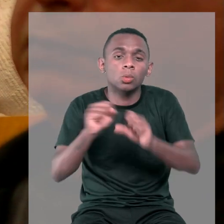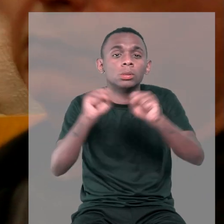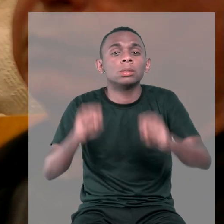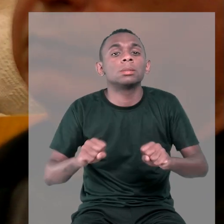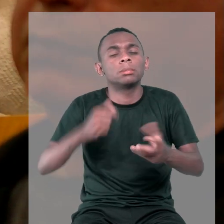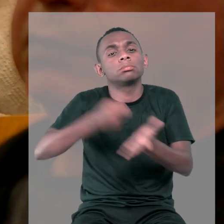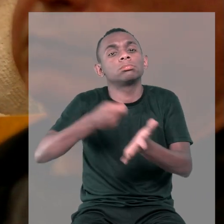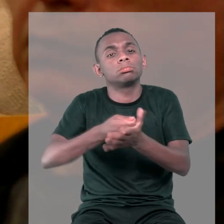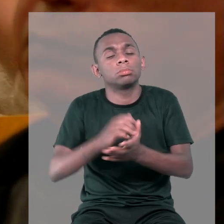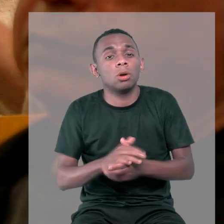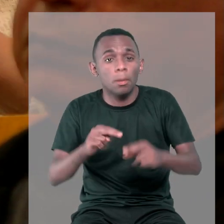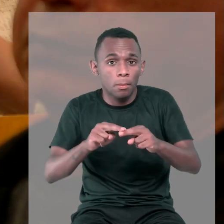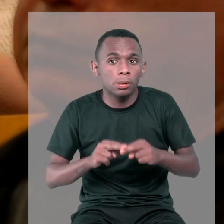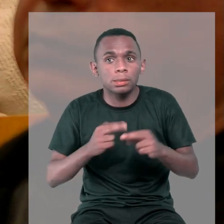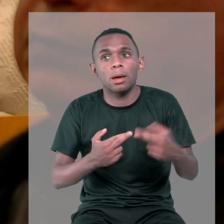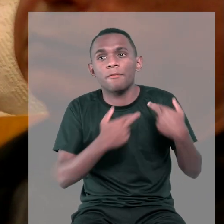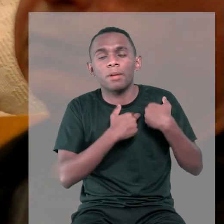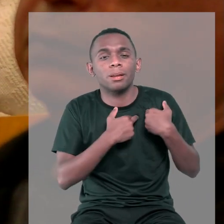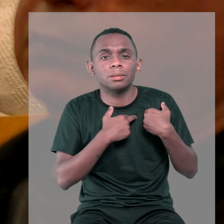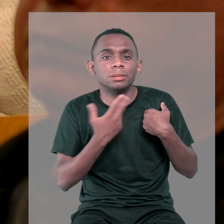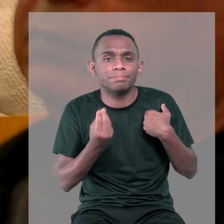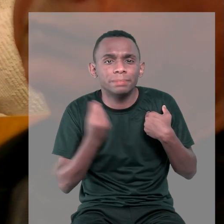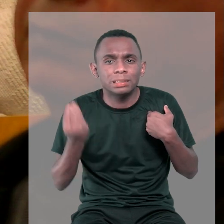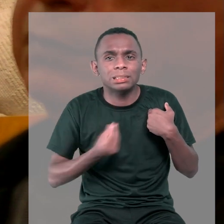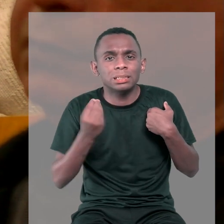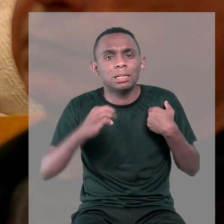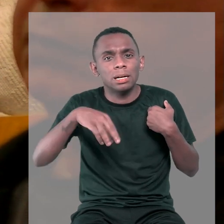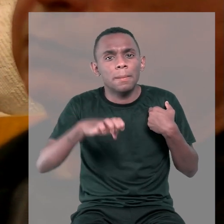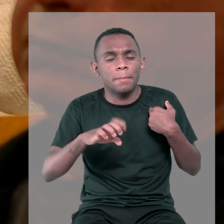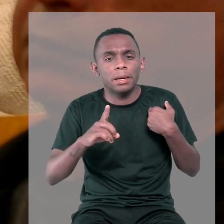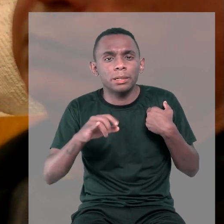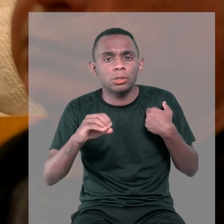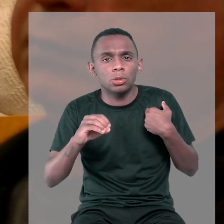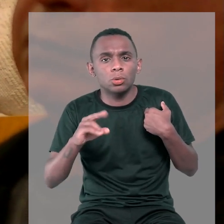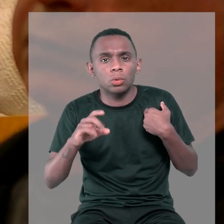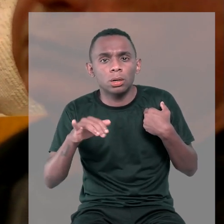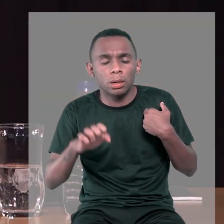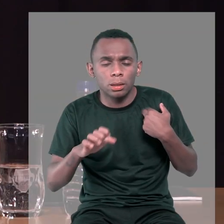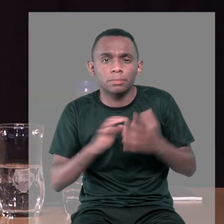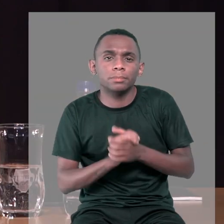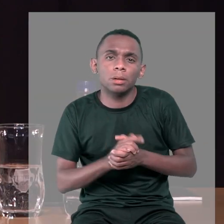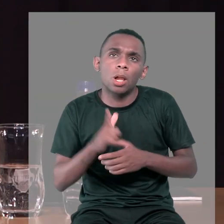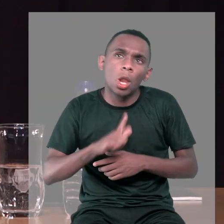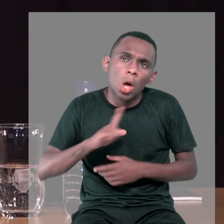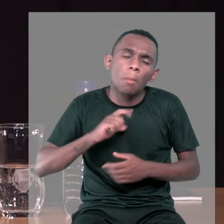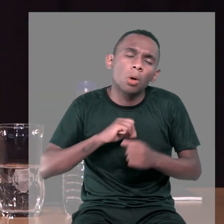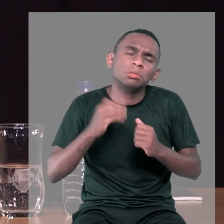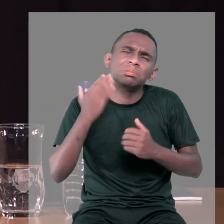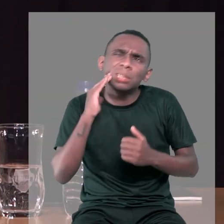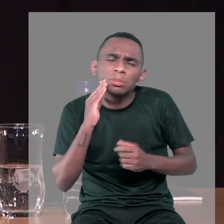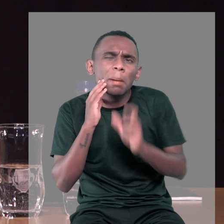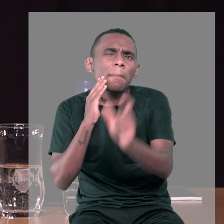atentamente. Eichmann era um homem mediano, quer dizer, ele está na média, ele é como a maioria, ou como o maior número, e a mediocridade pode ser entendida